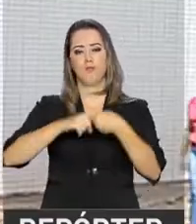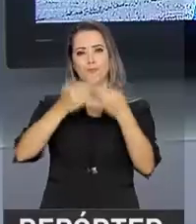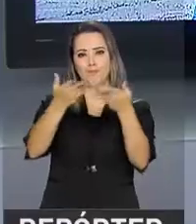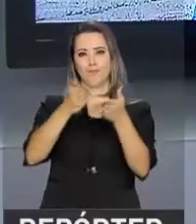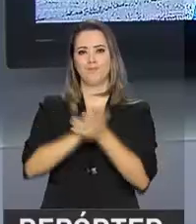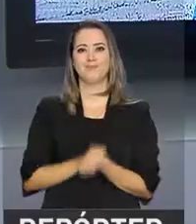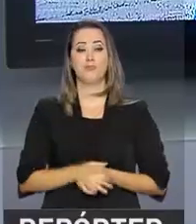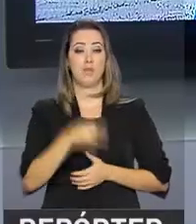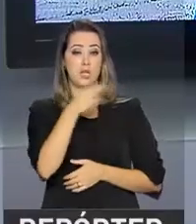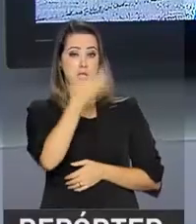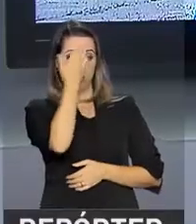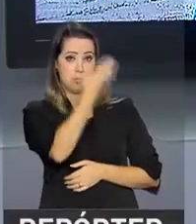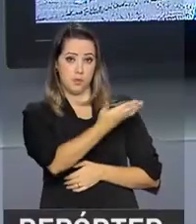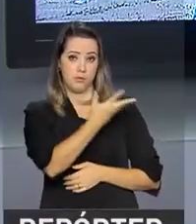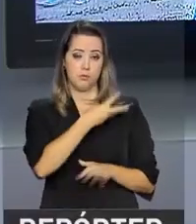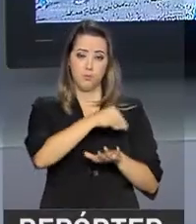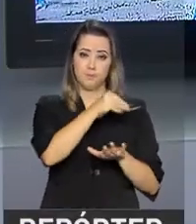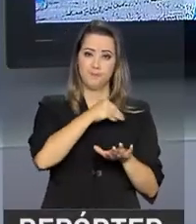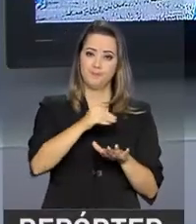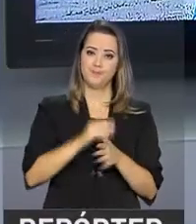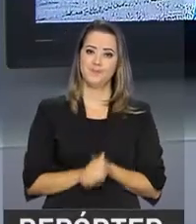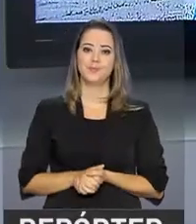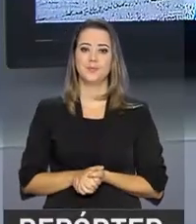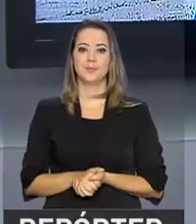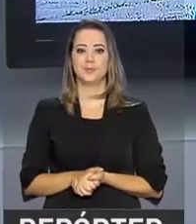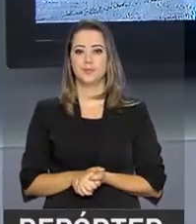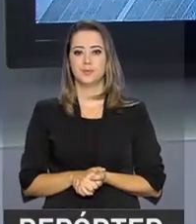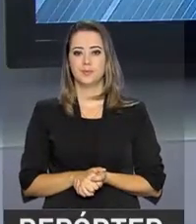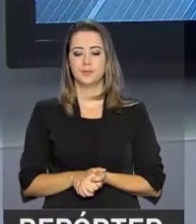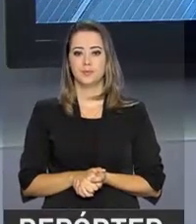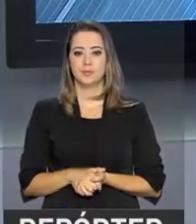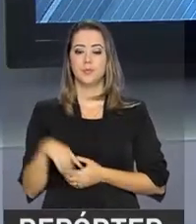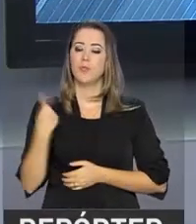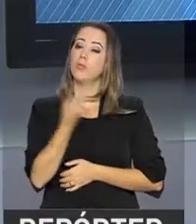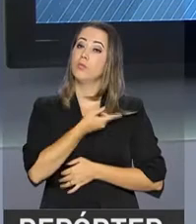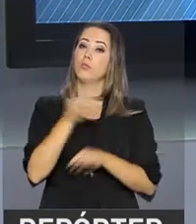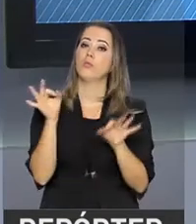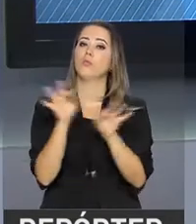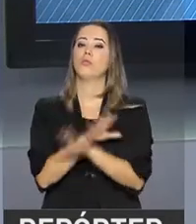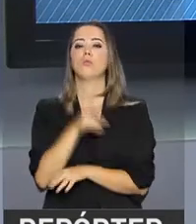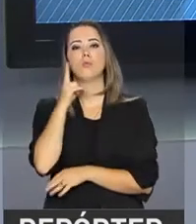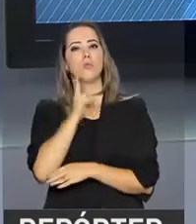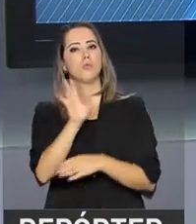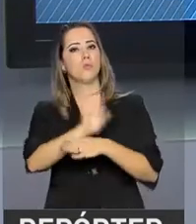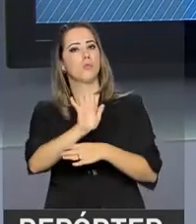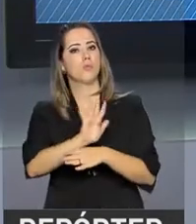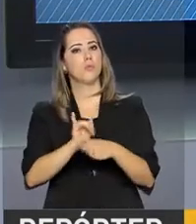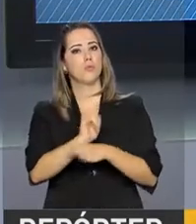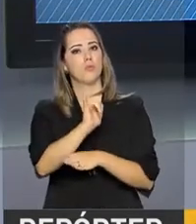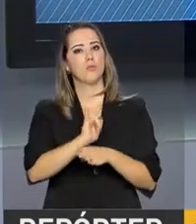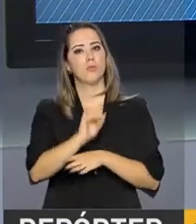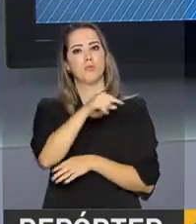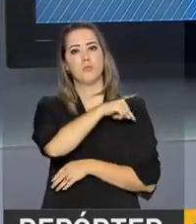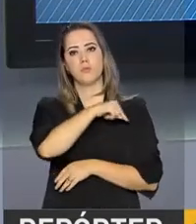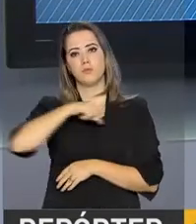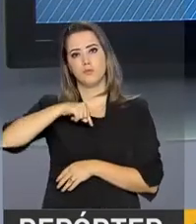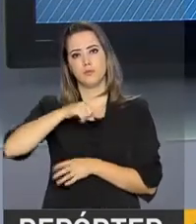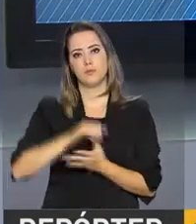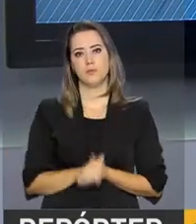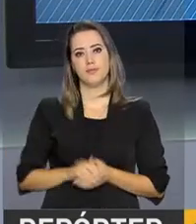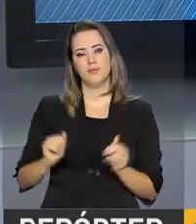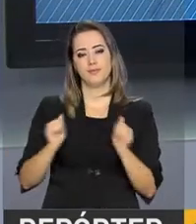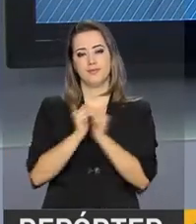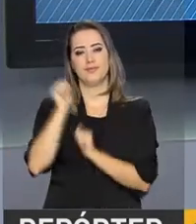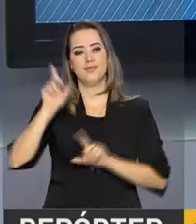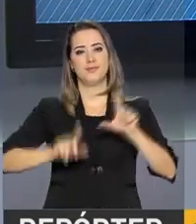tá certo pablo muito obrigado pelas informações e nós ficamos por aqui você pode rever as reportagens no youtube